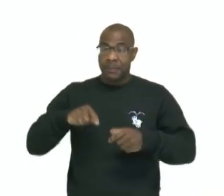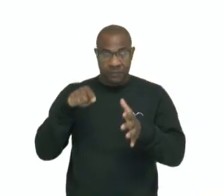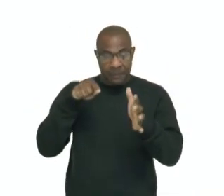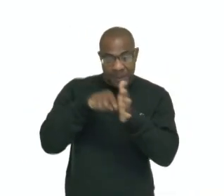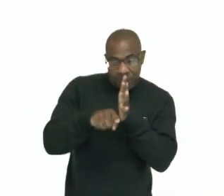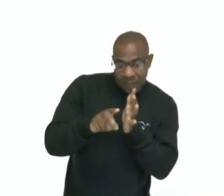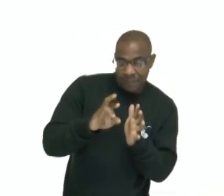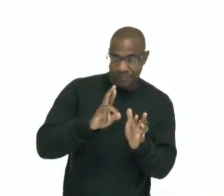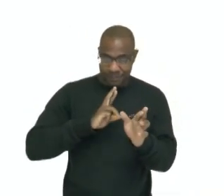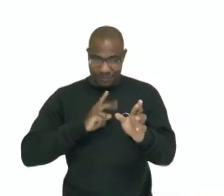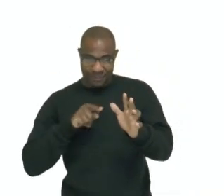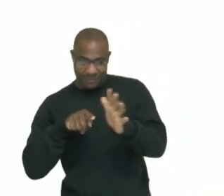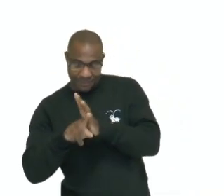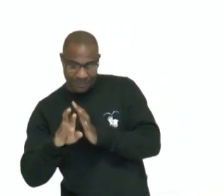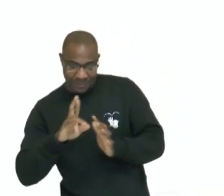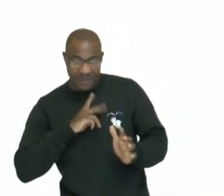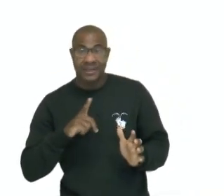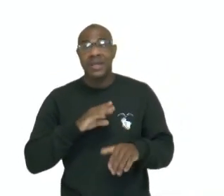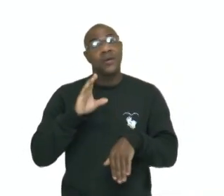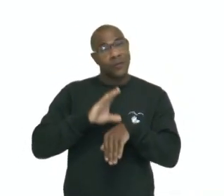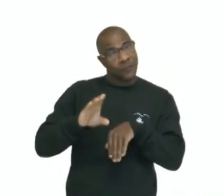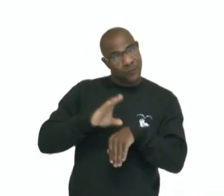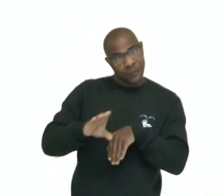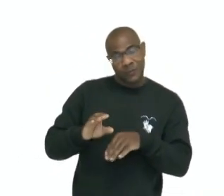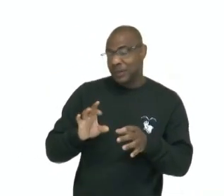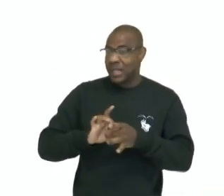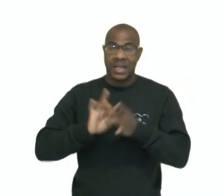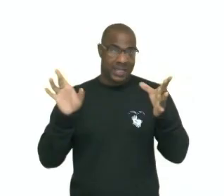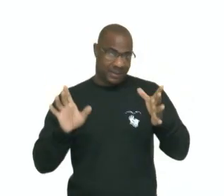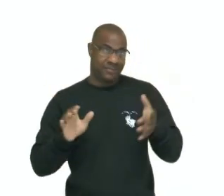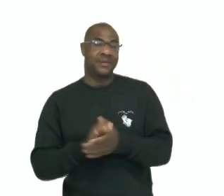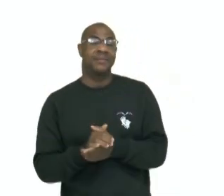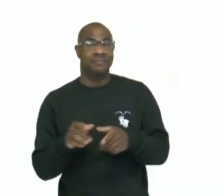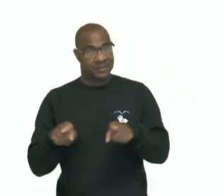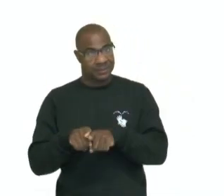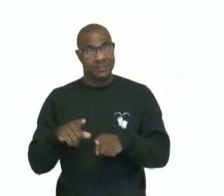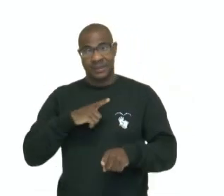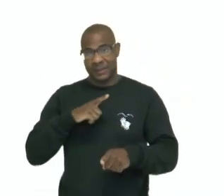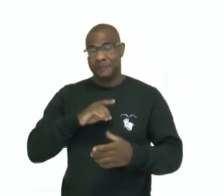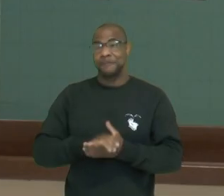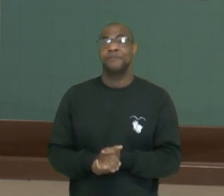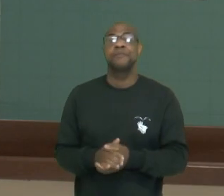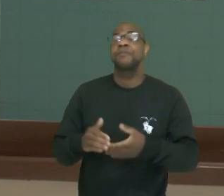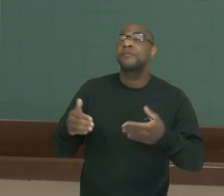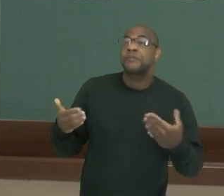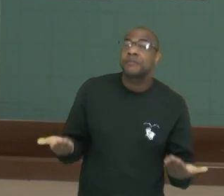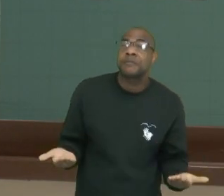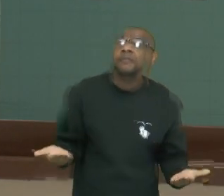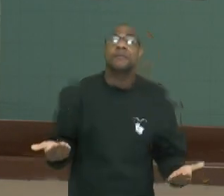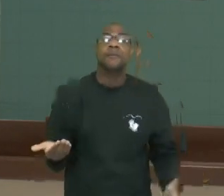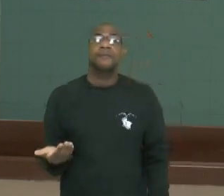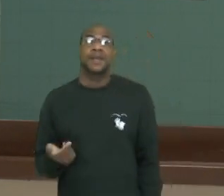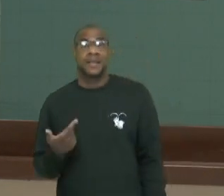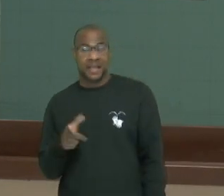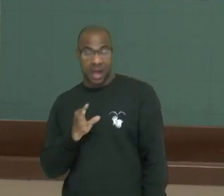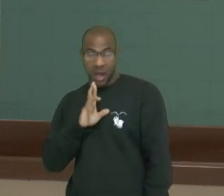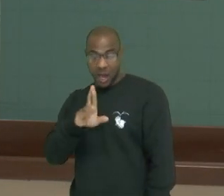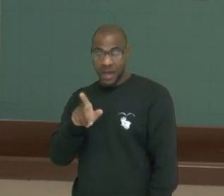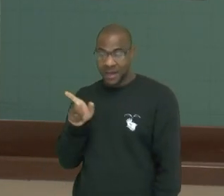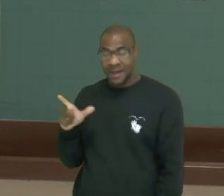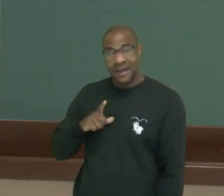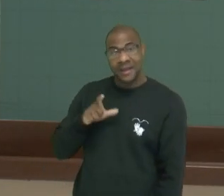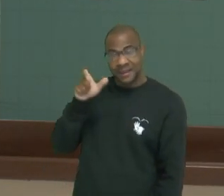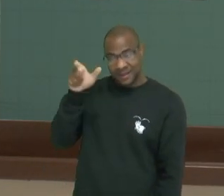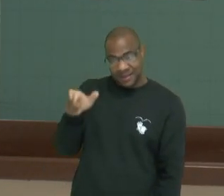apenas os cursos disponíveis no mercado, em vez de valorizar o autoconhecimento. Nesta outra resposta,